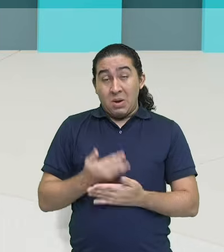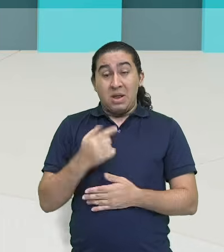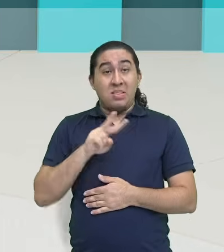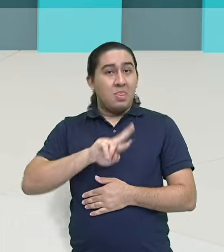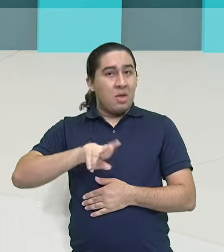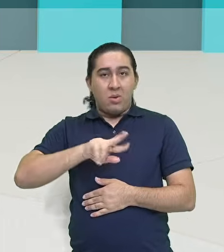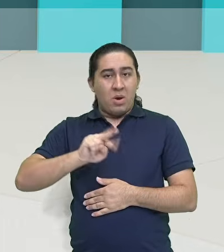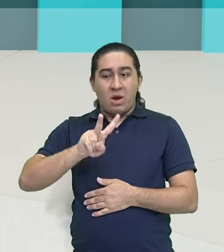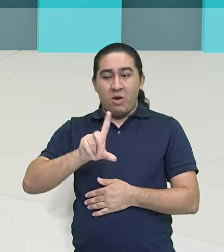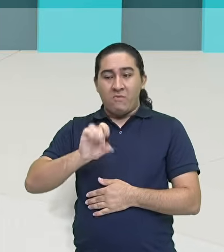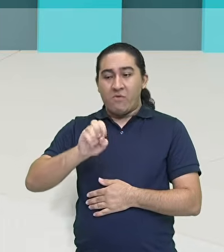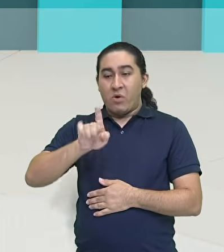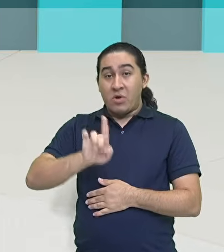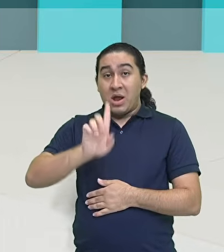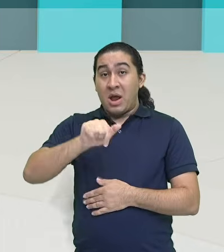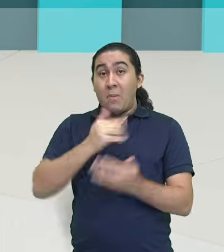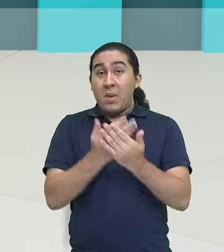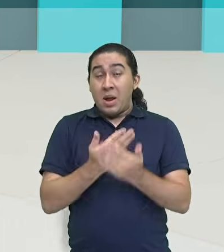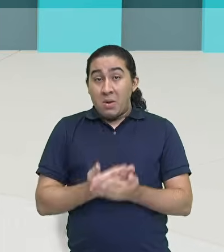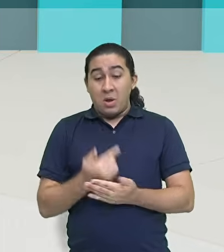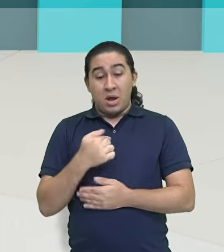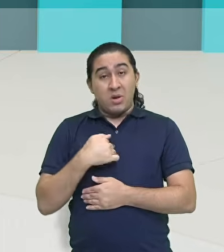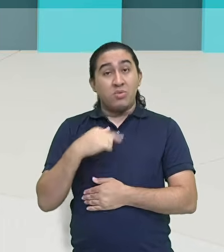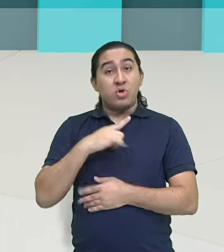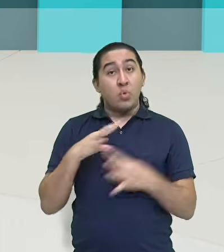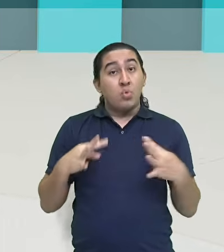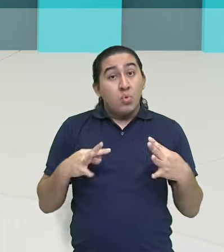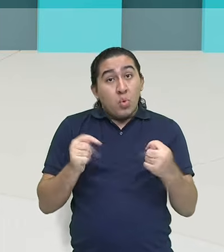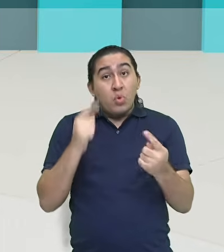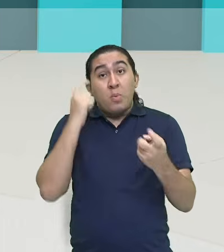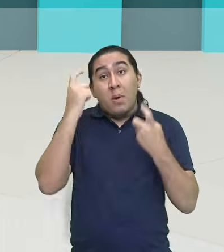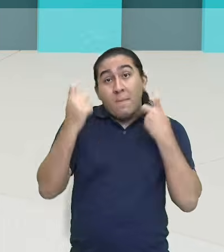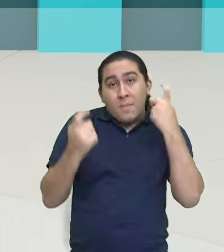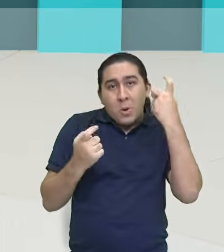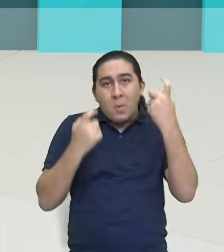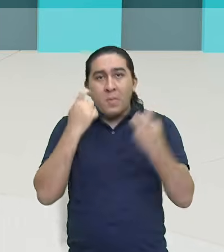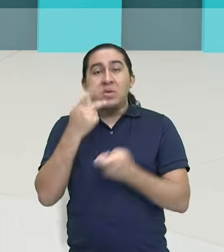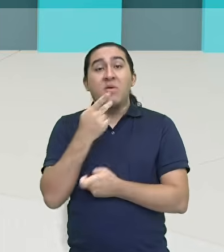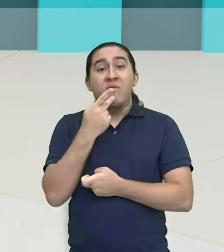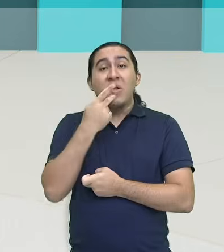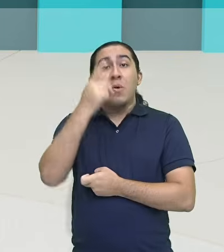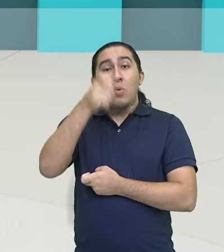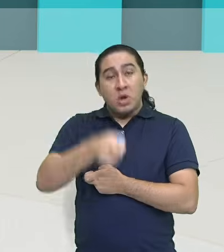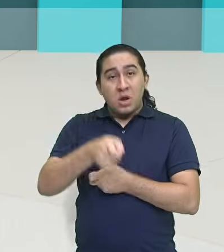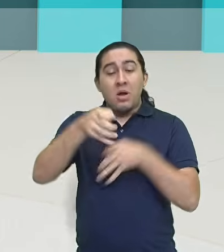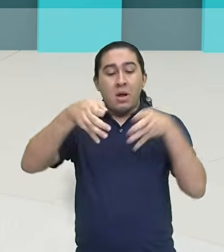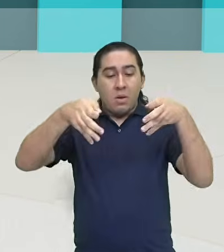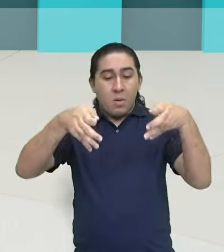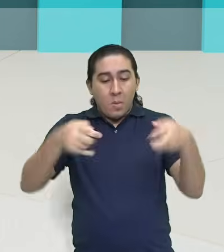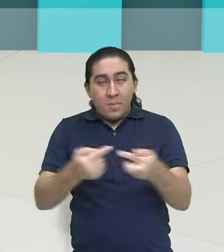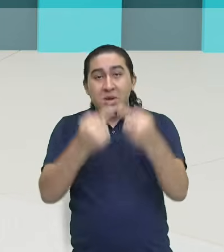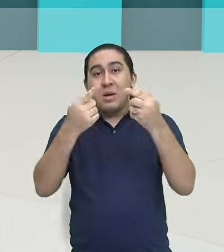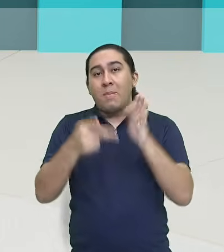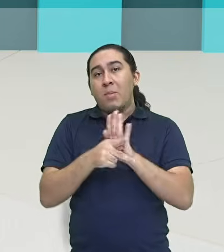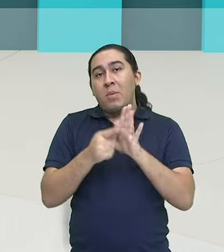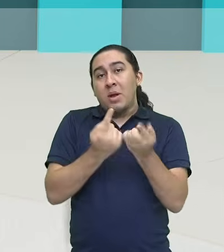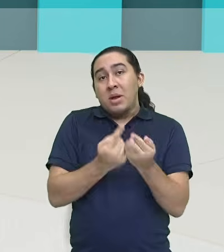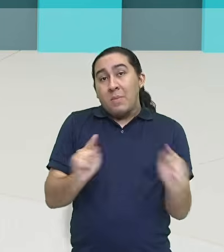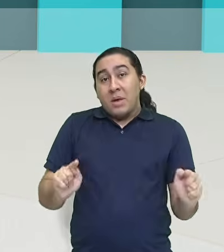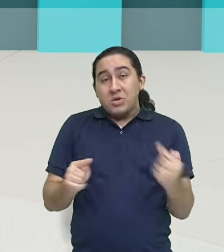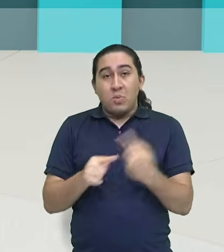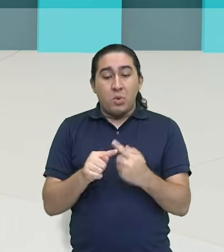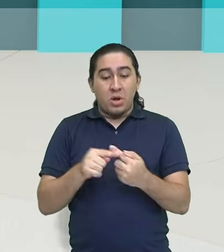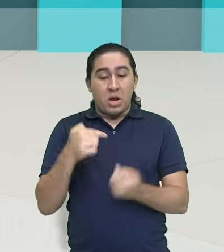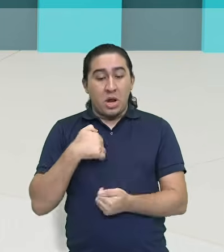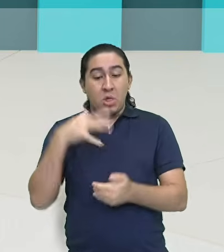vlog, não é? É uma aula, eu tenho toda uma preocupação em falar conforme a gramática prescreve. Afinal, eu